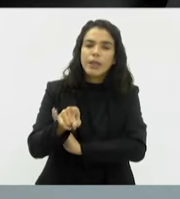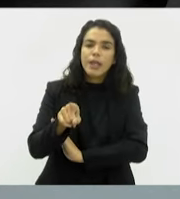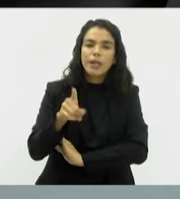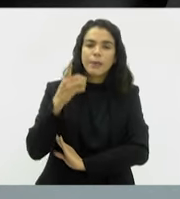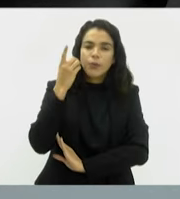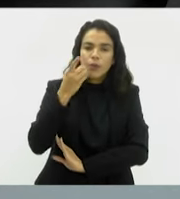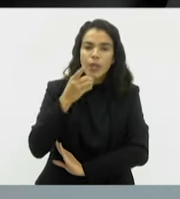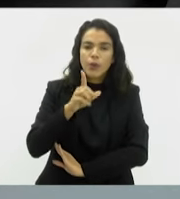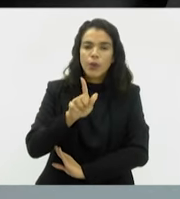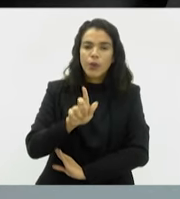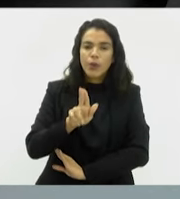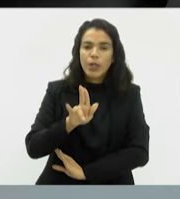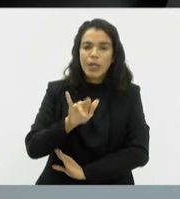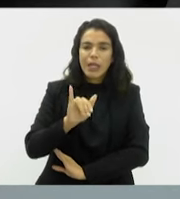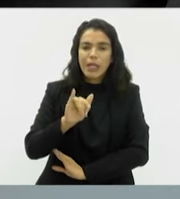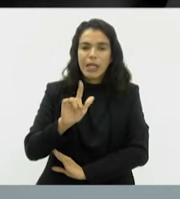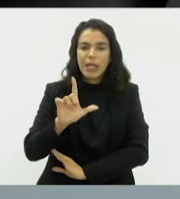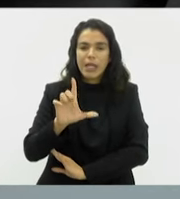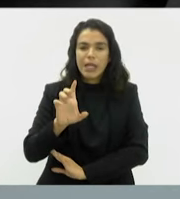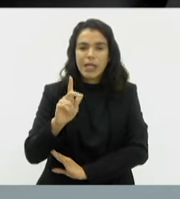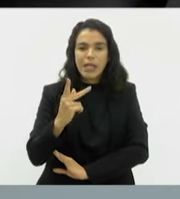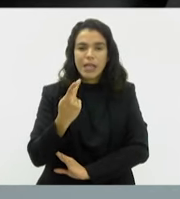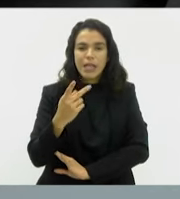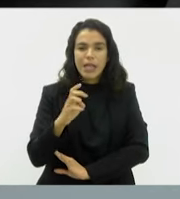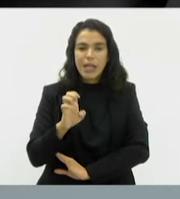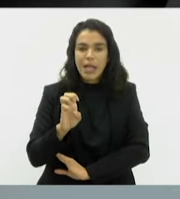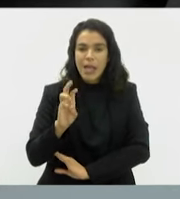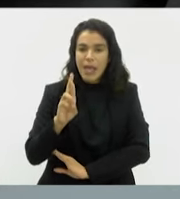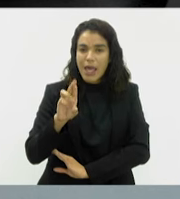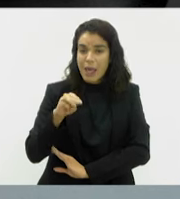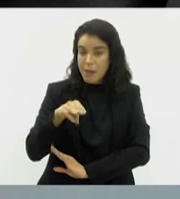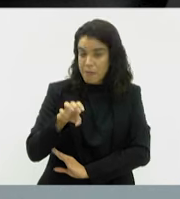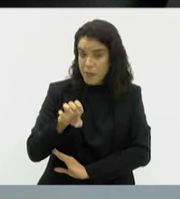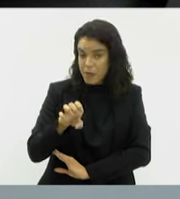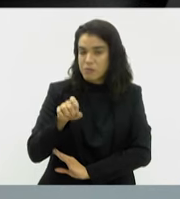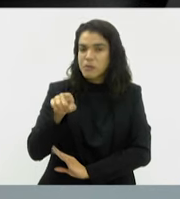Delarore se o projeto dele chegou a